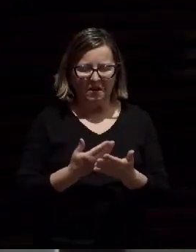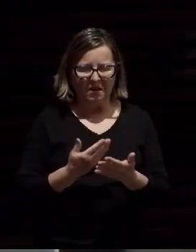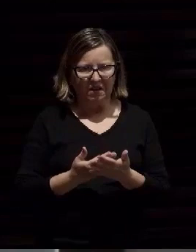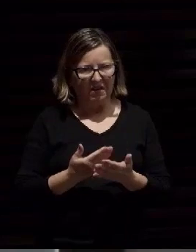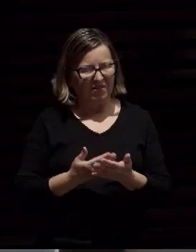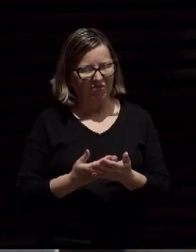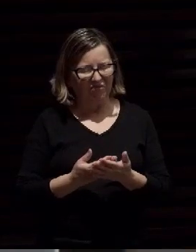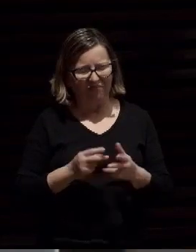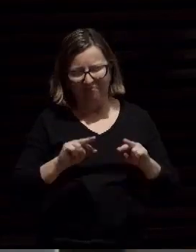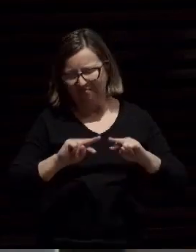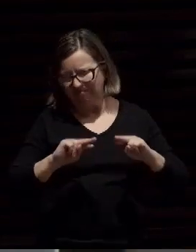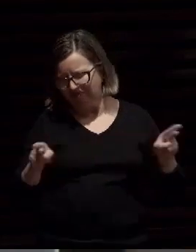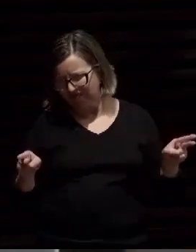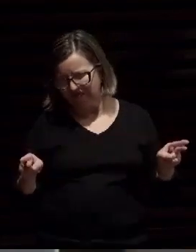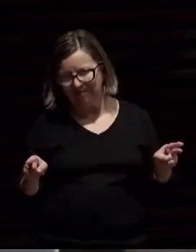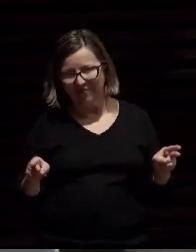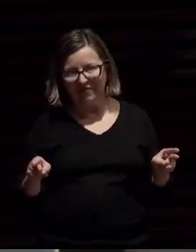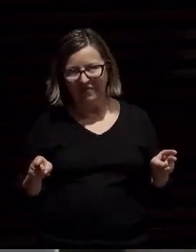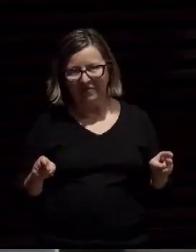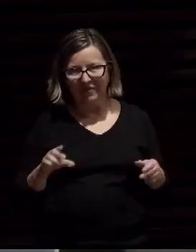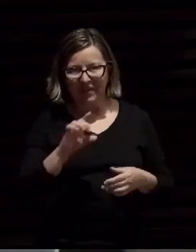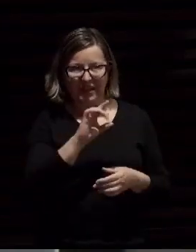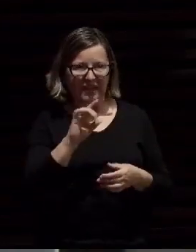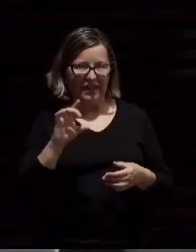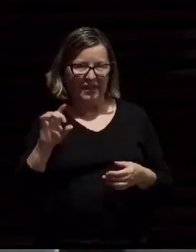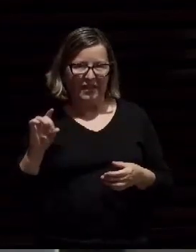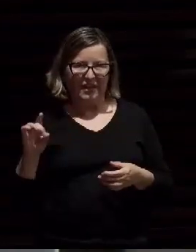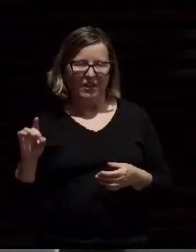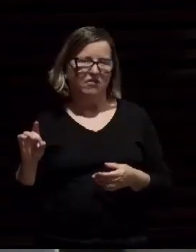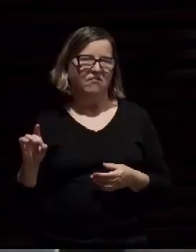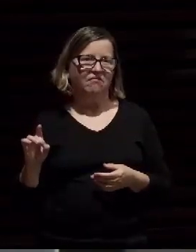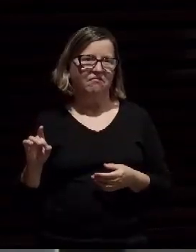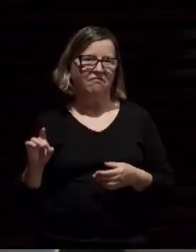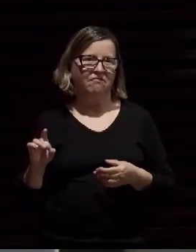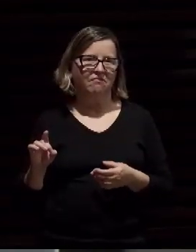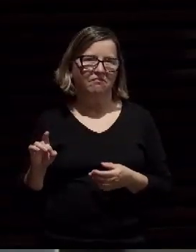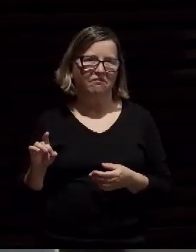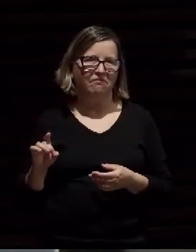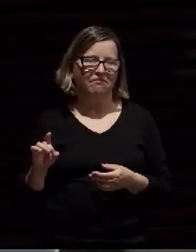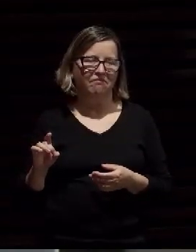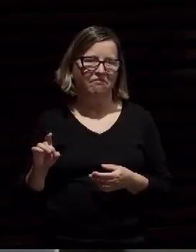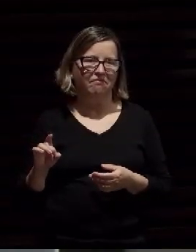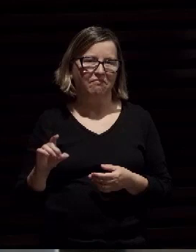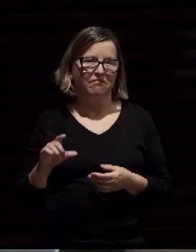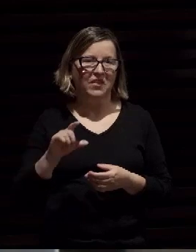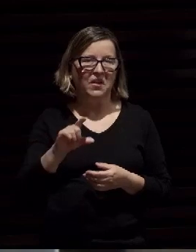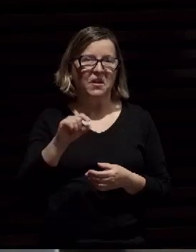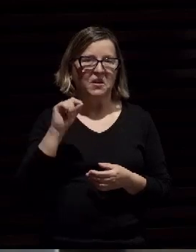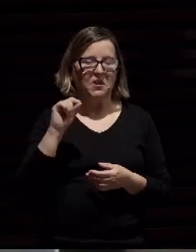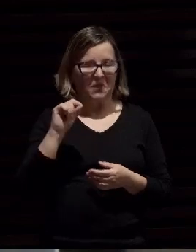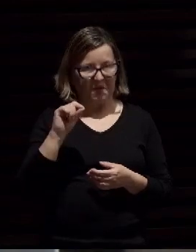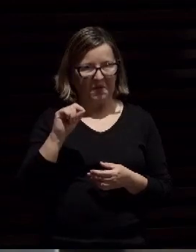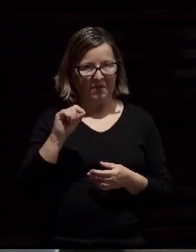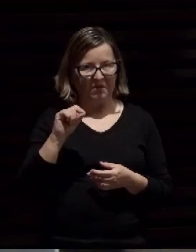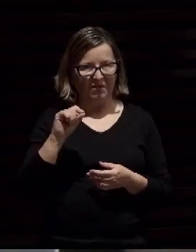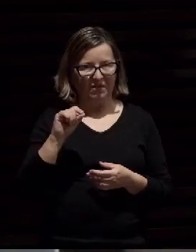lados. E cada um segundo quem está por trás.